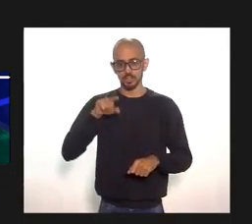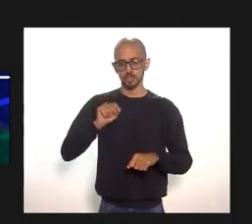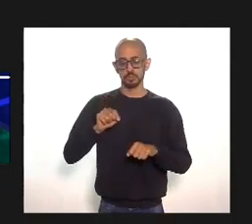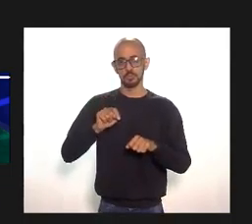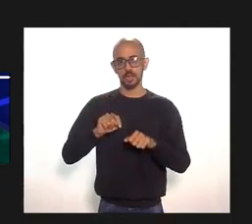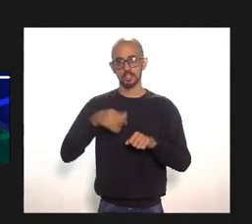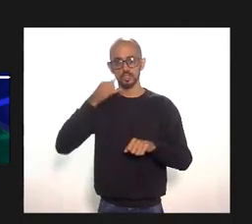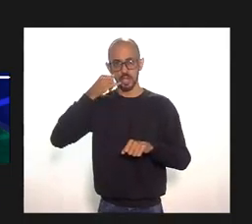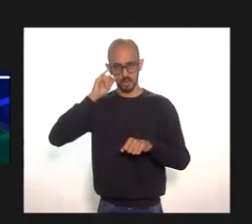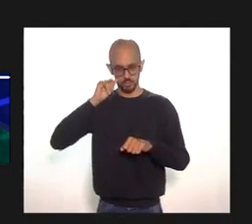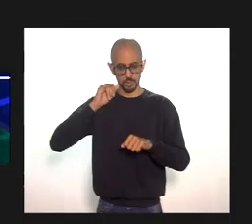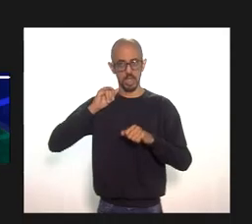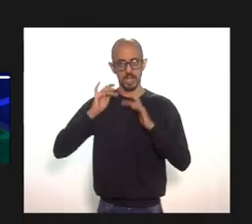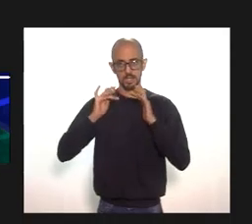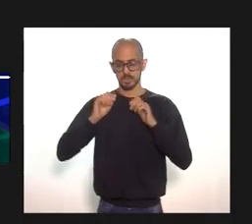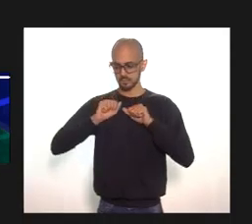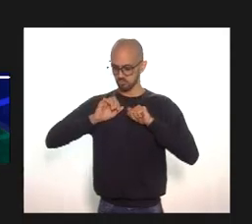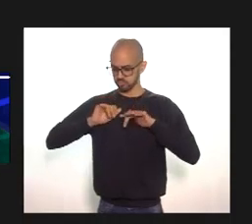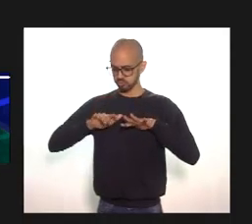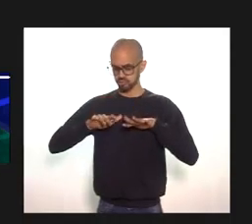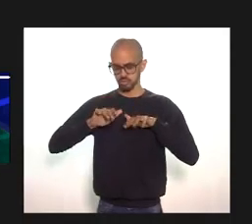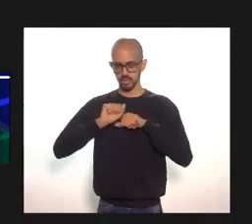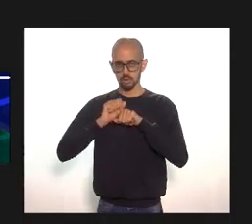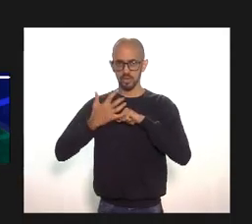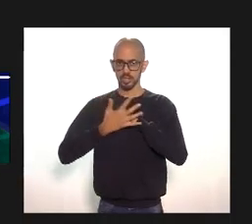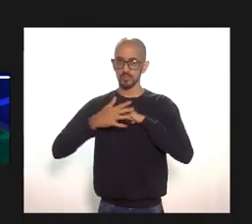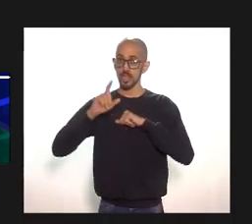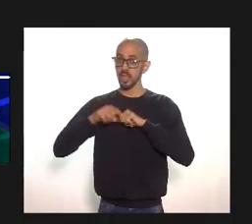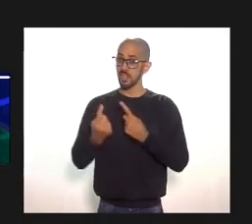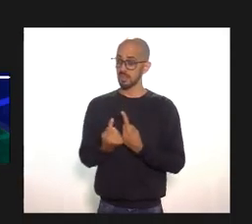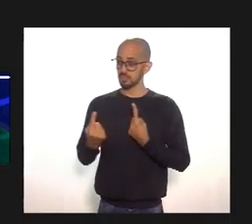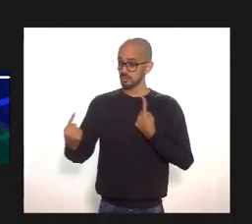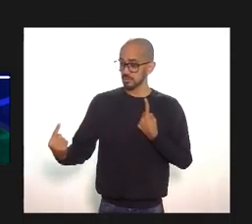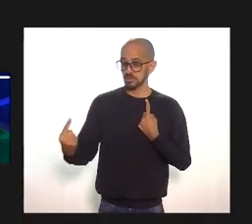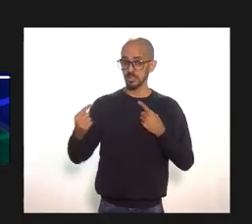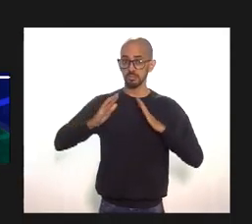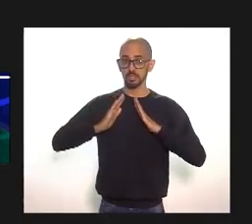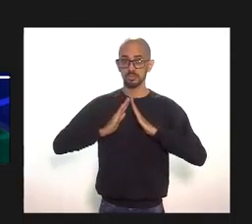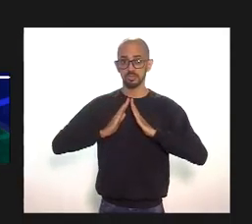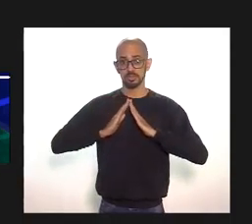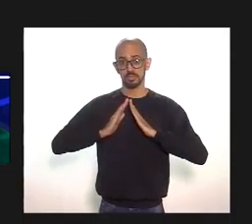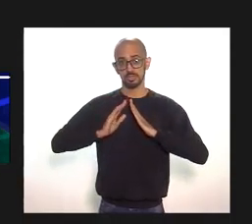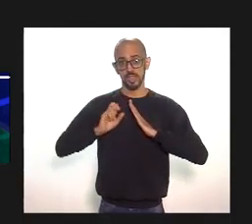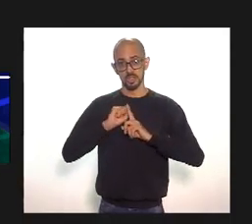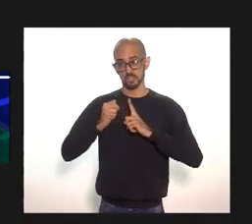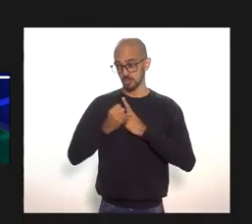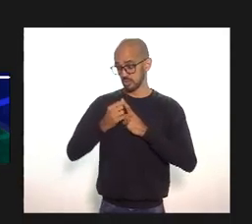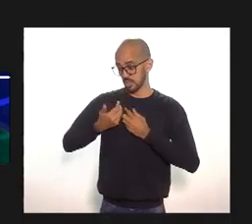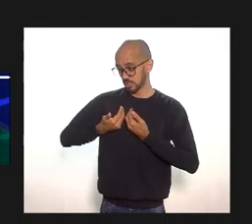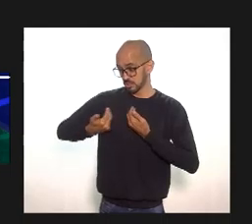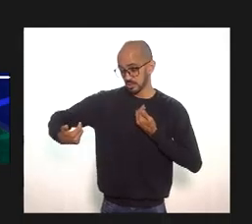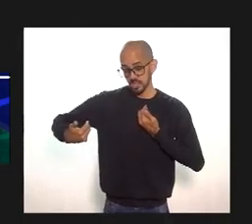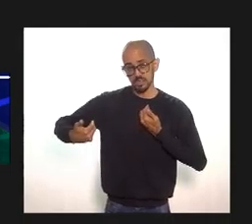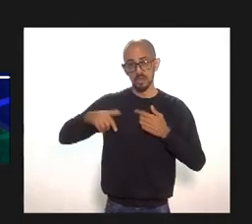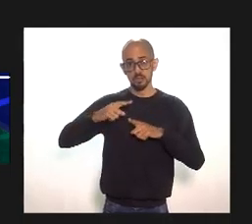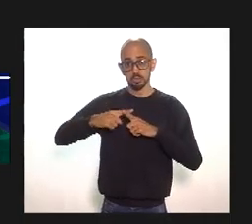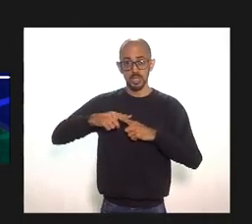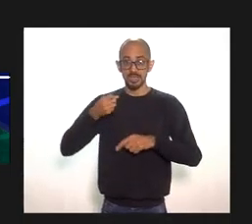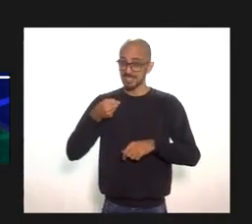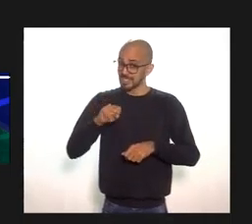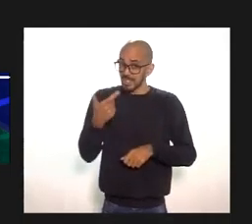combater o contágio desse coronavírus é o distanciamento social. Por quê? Porque se as pessoas não estão vacinadas, se não